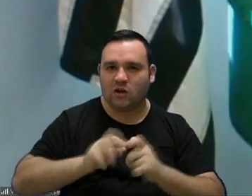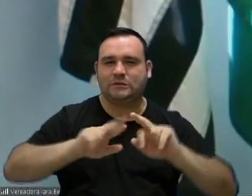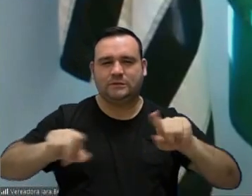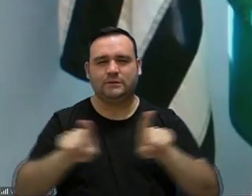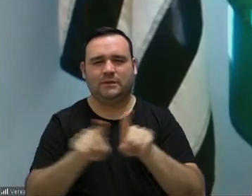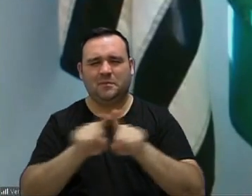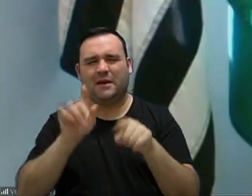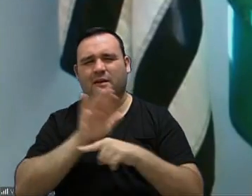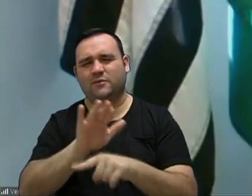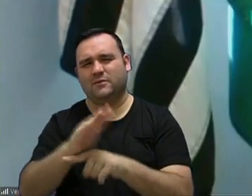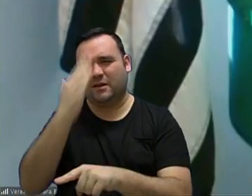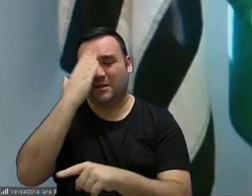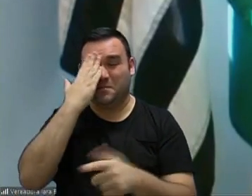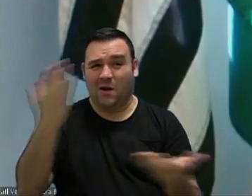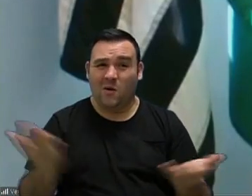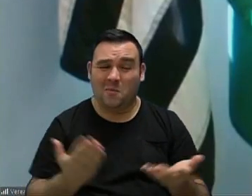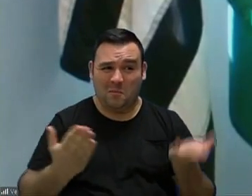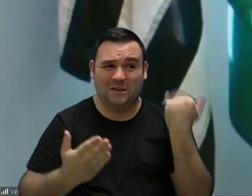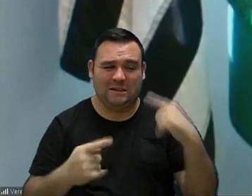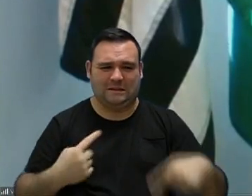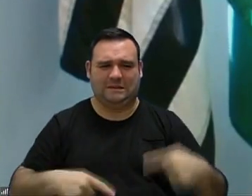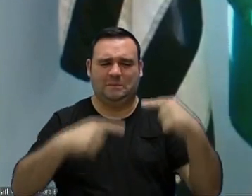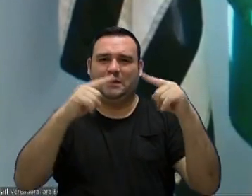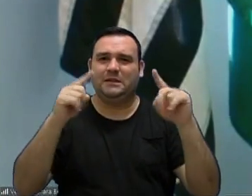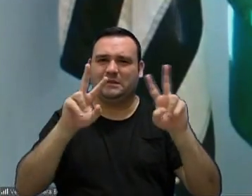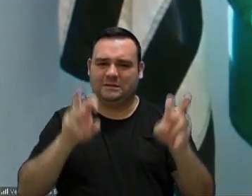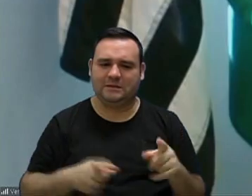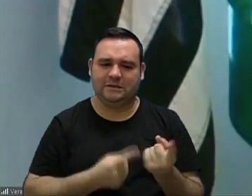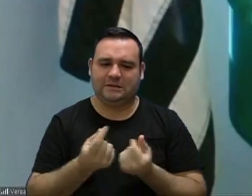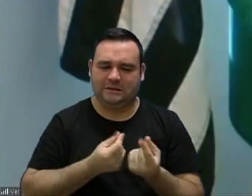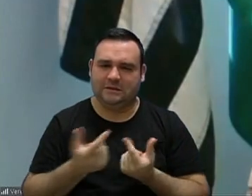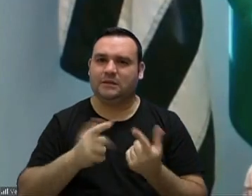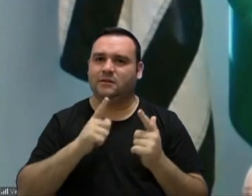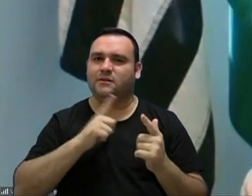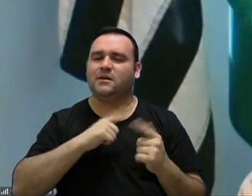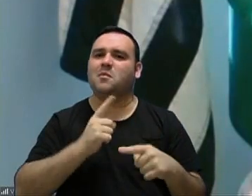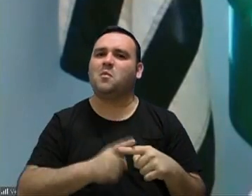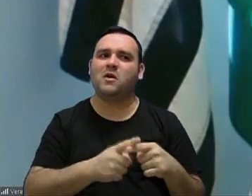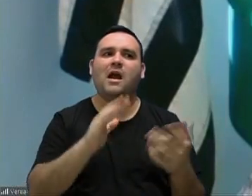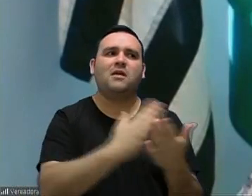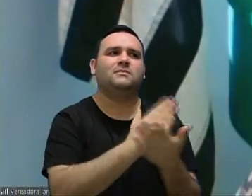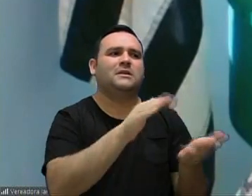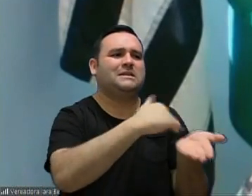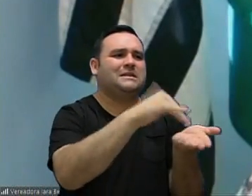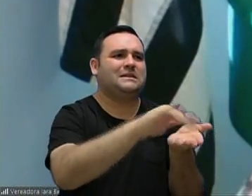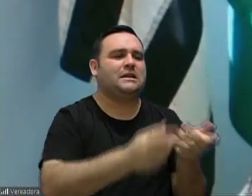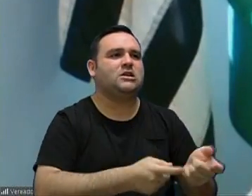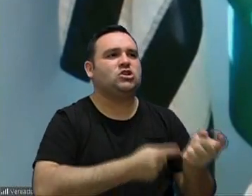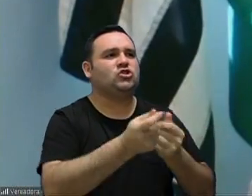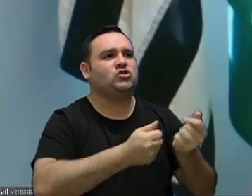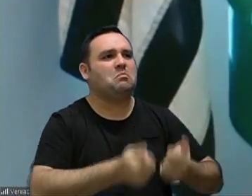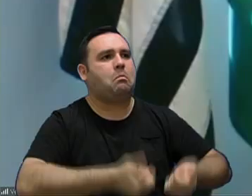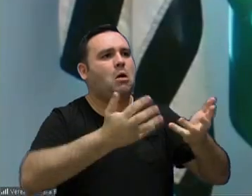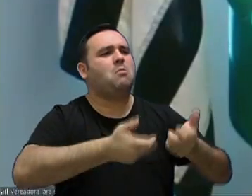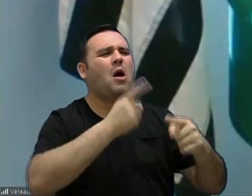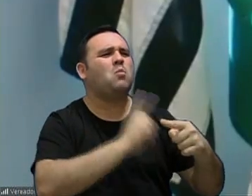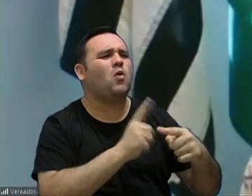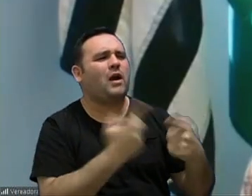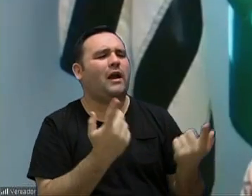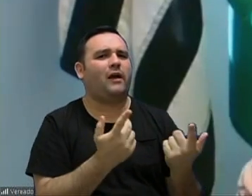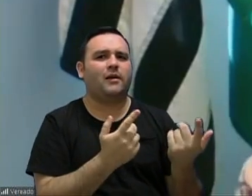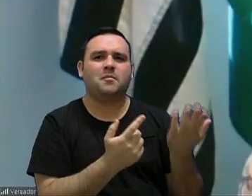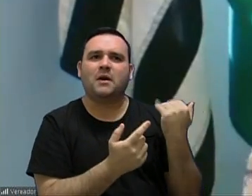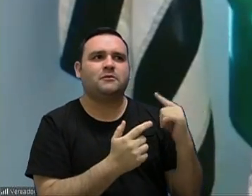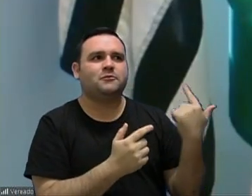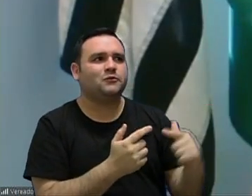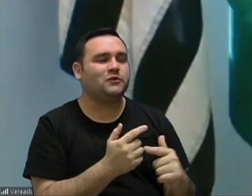passava. Era muito difícil o debate sobre as finanças da Prefeitura Municipal. Por que que a determinada secretaria teve um gasto excessivo, que não